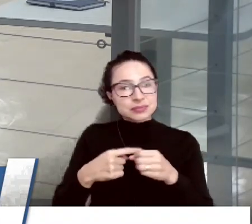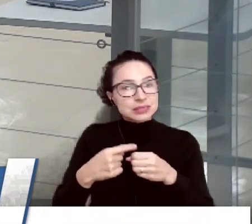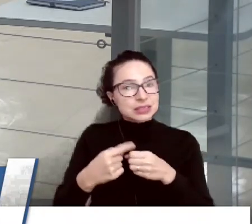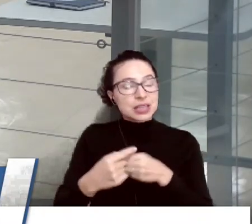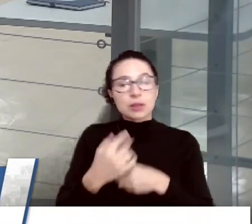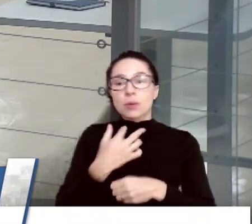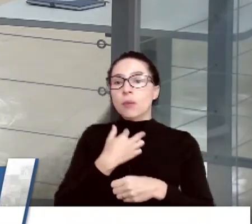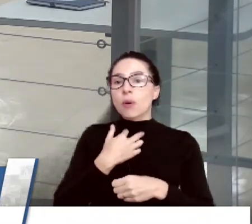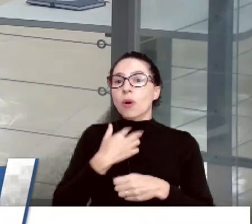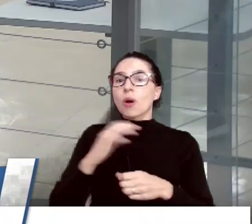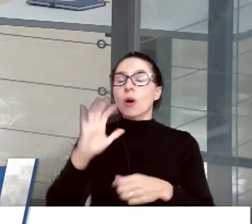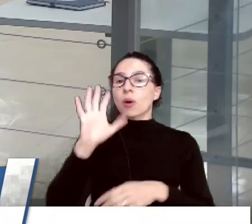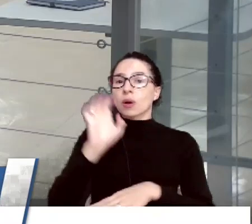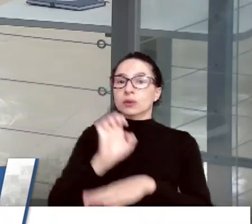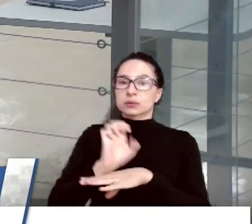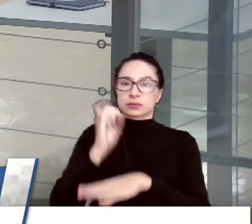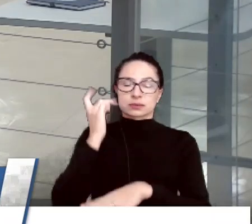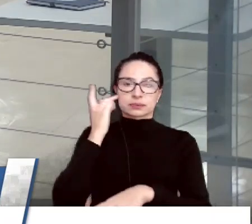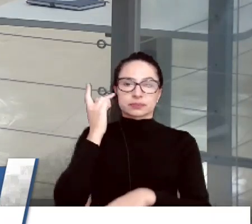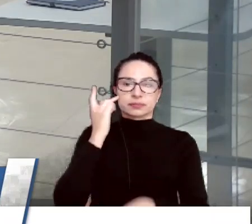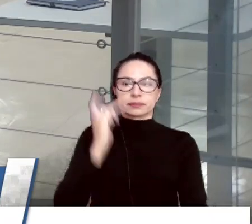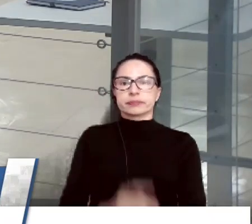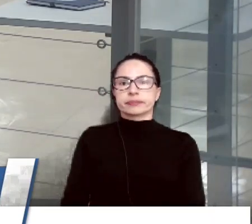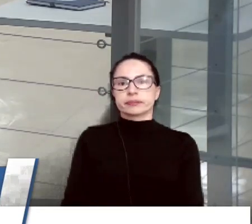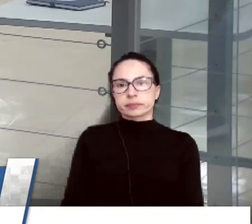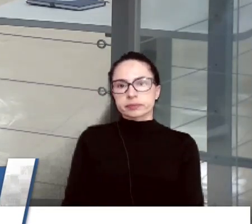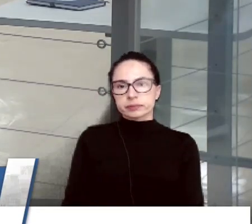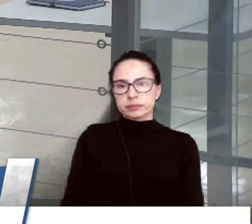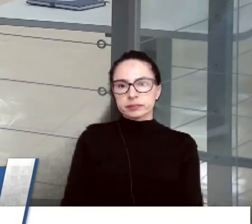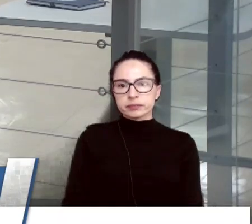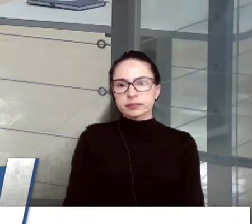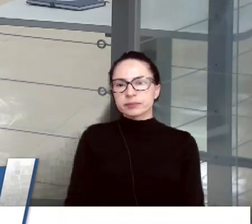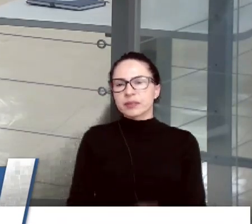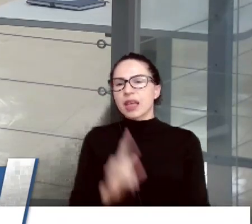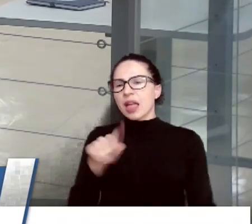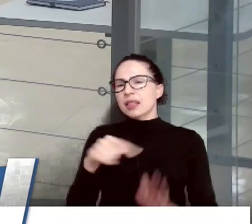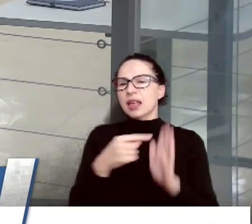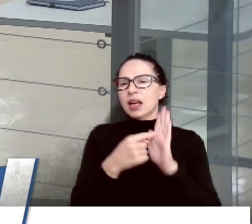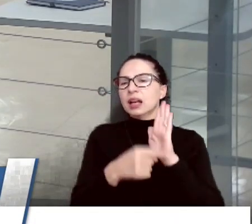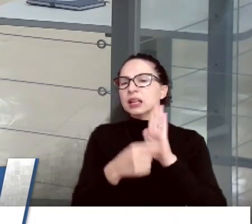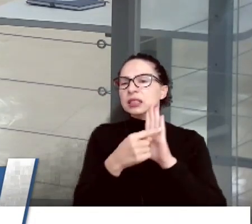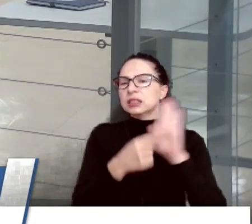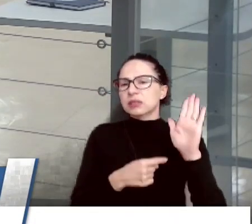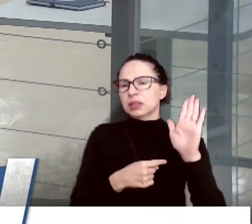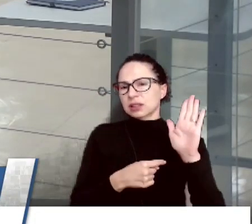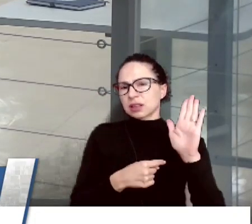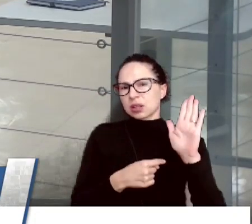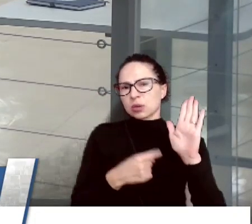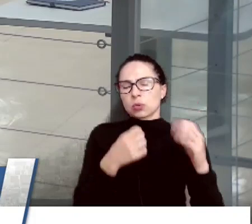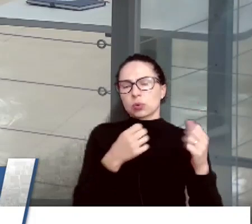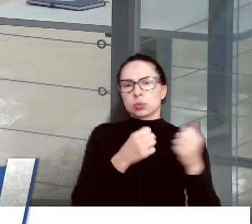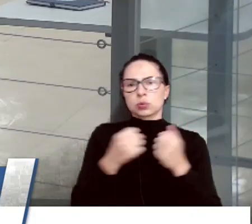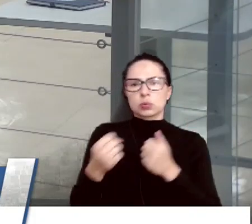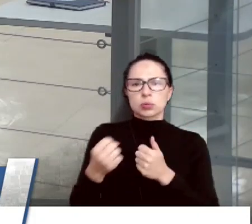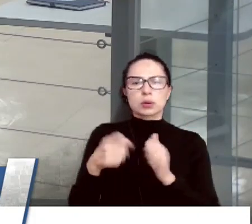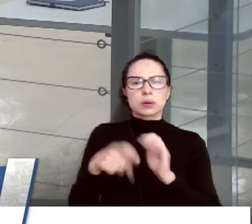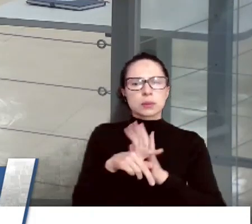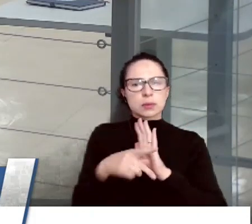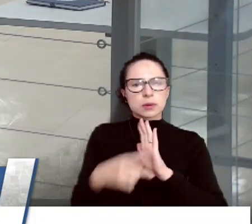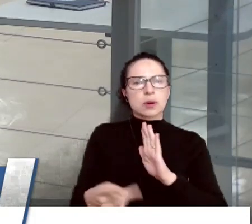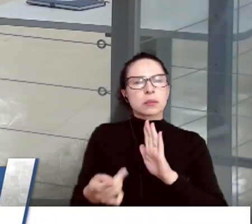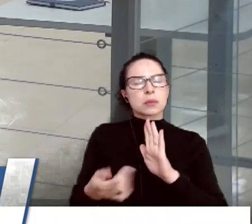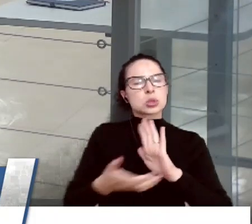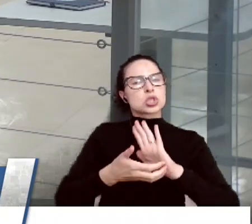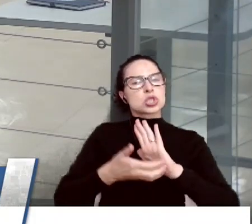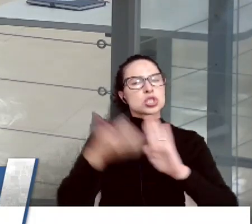acontecer no estado de São Paulo. Essa anulação do poder concedente, a